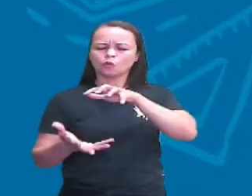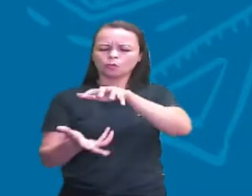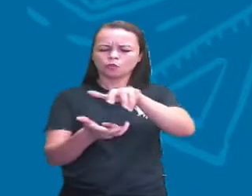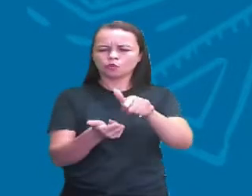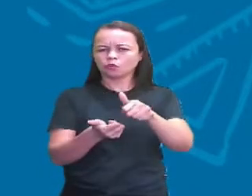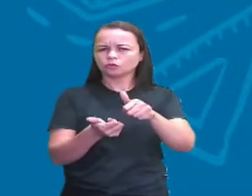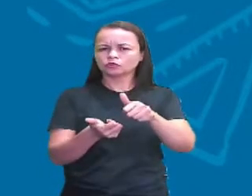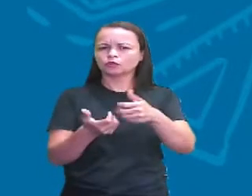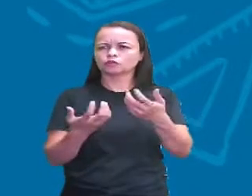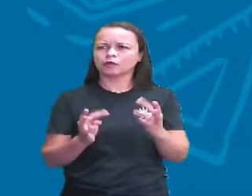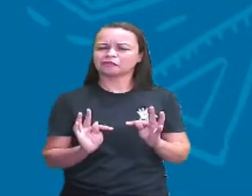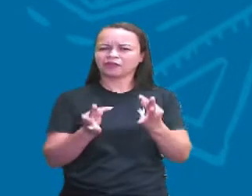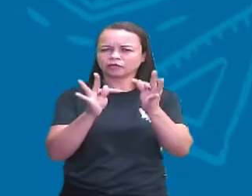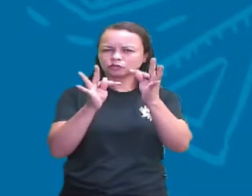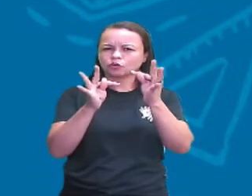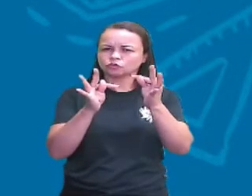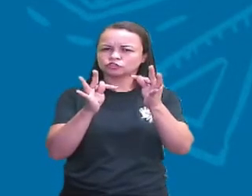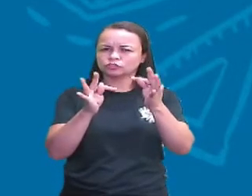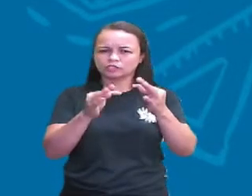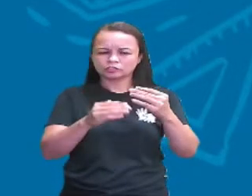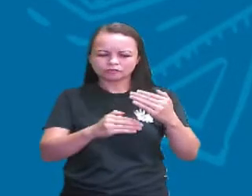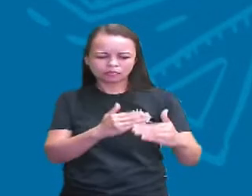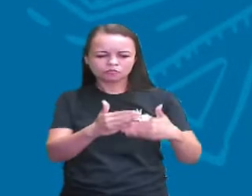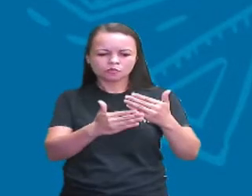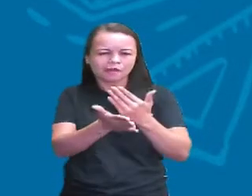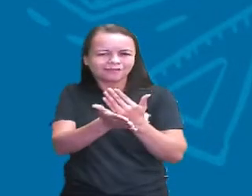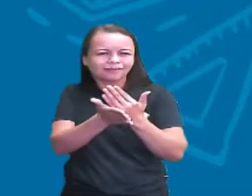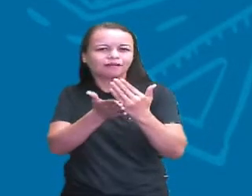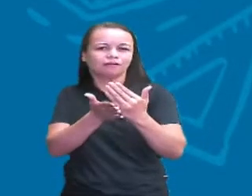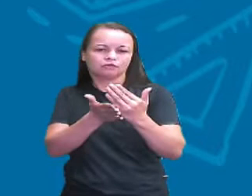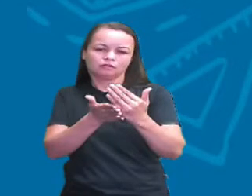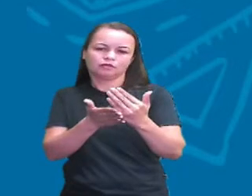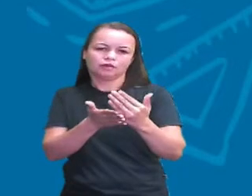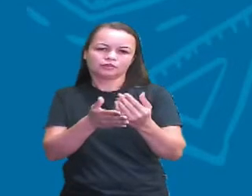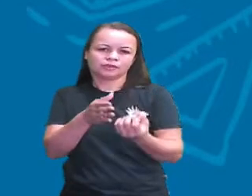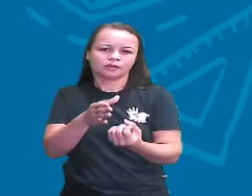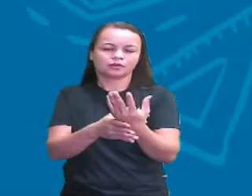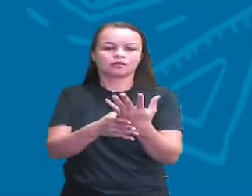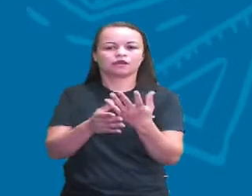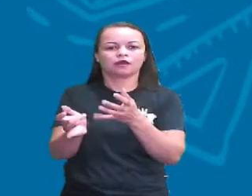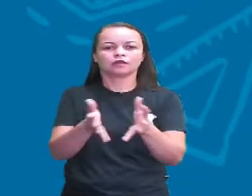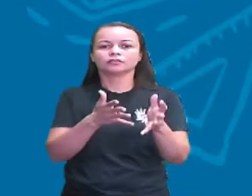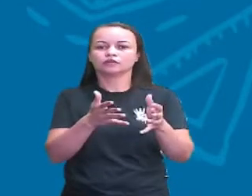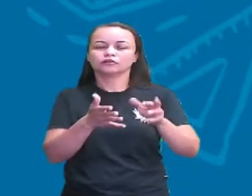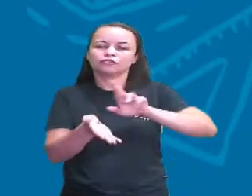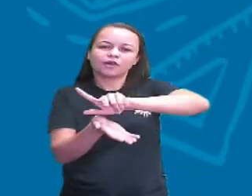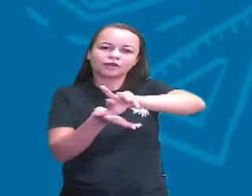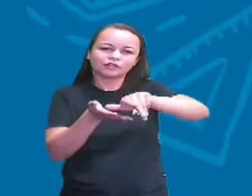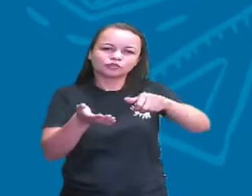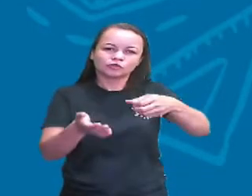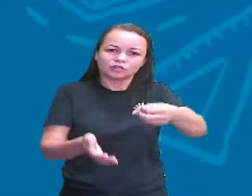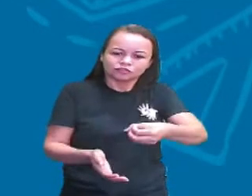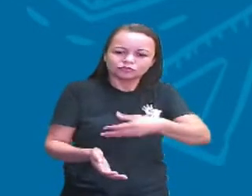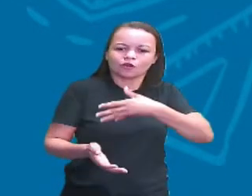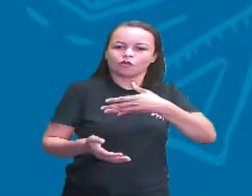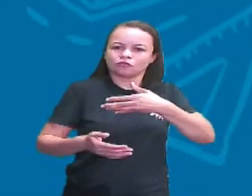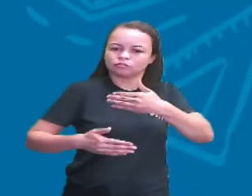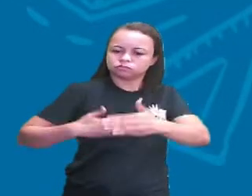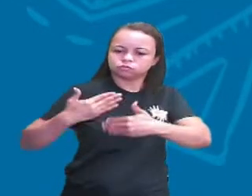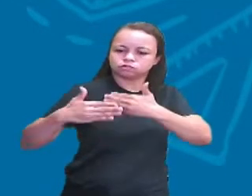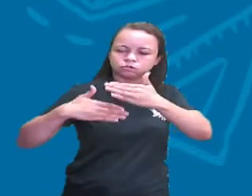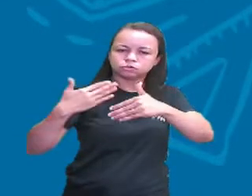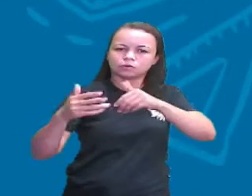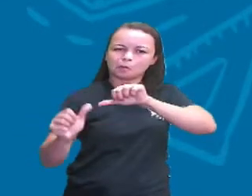novas tecnologias como essa estavam surgindo, muitas coisas novas estavam acontecendo, muitas mudanças